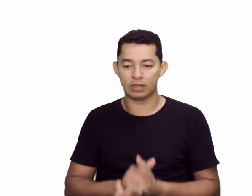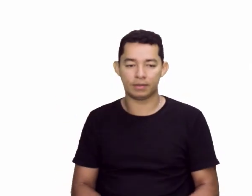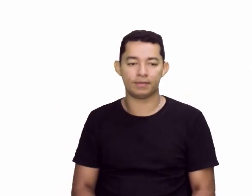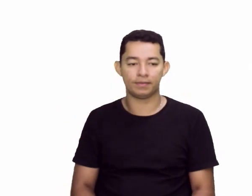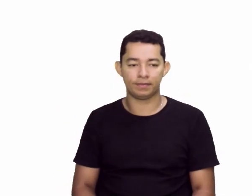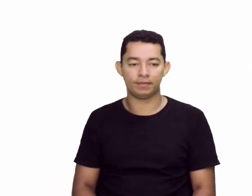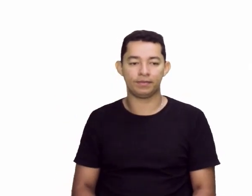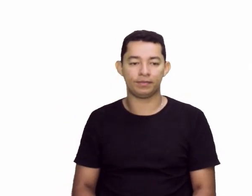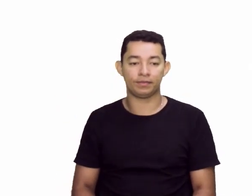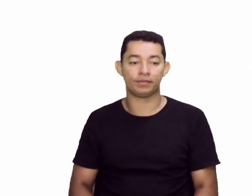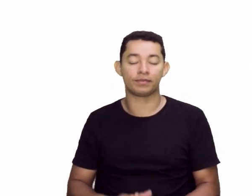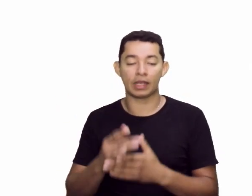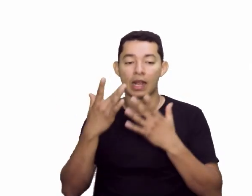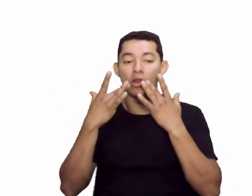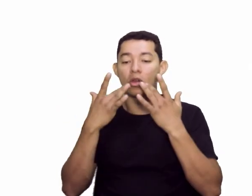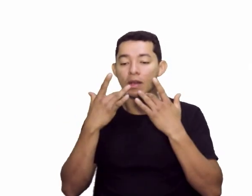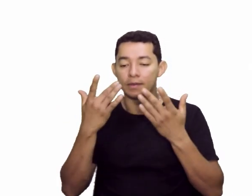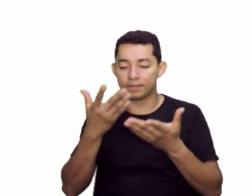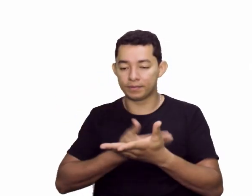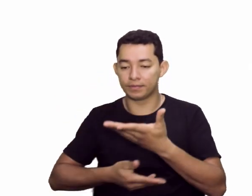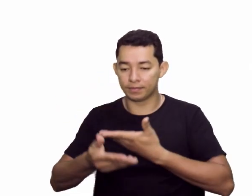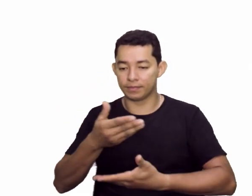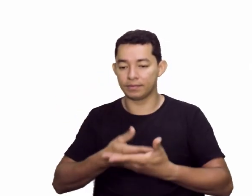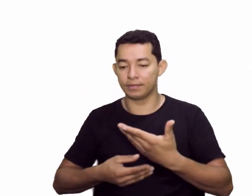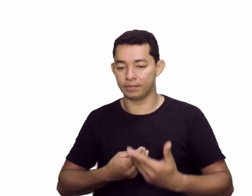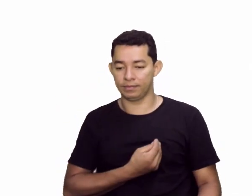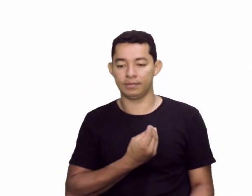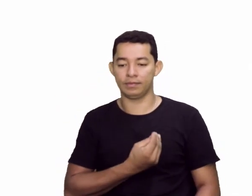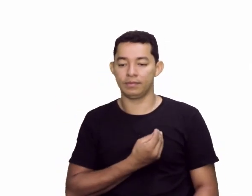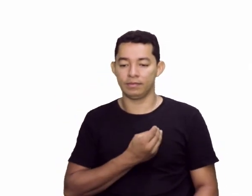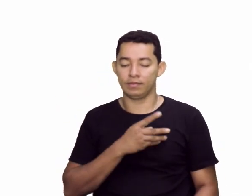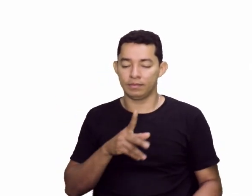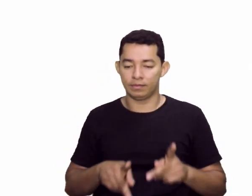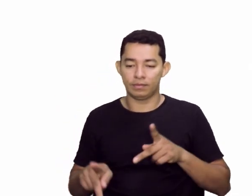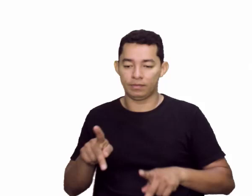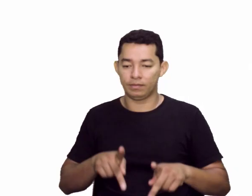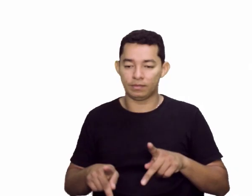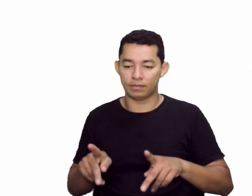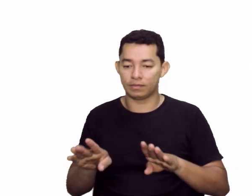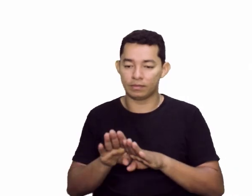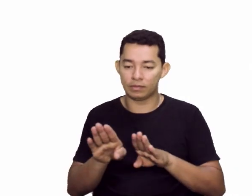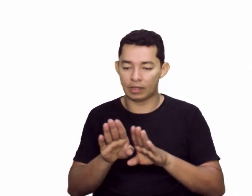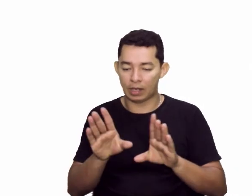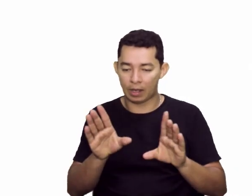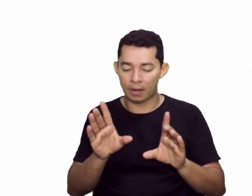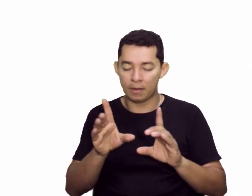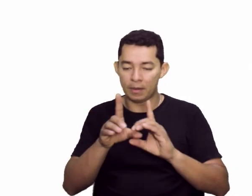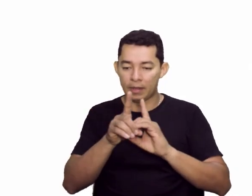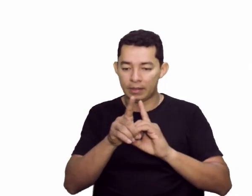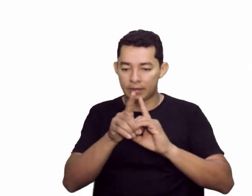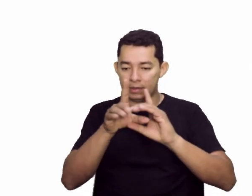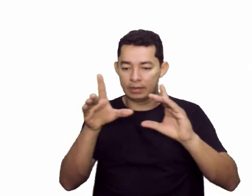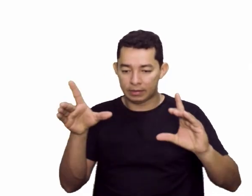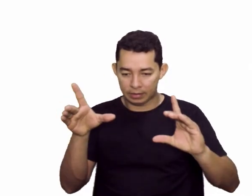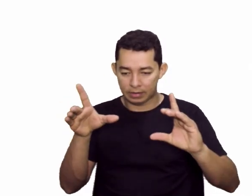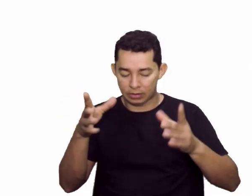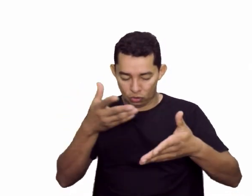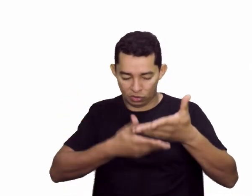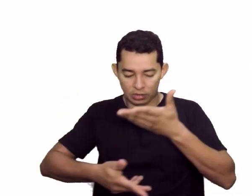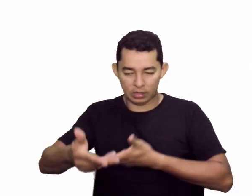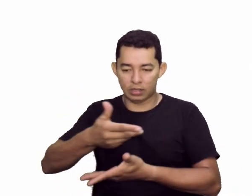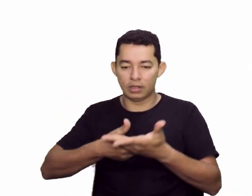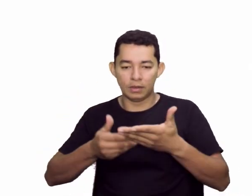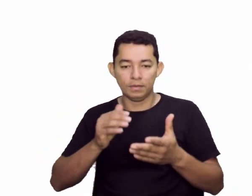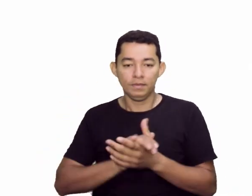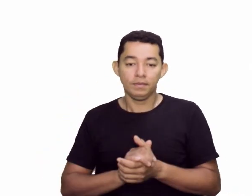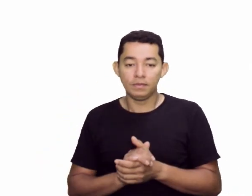nasceu ligado à vida pública e à democracia. A democracia também é a forma de governo, né?